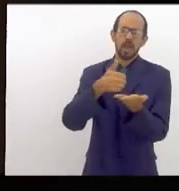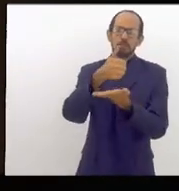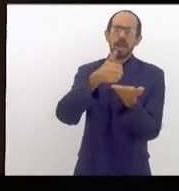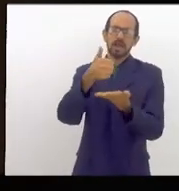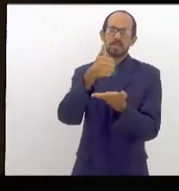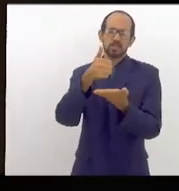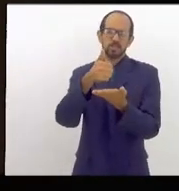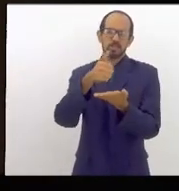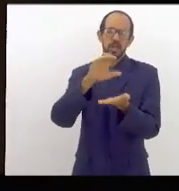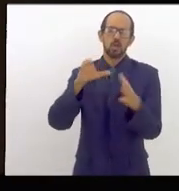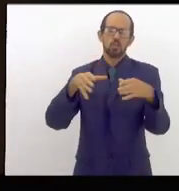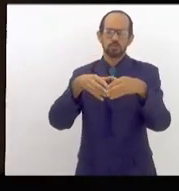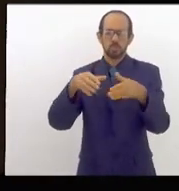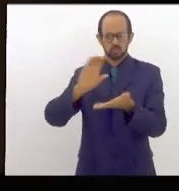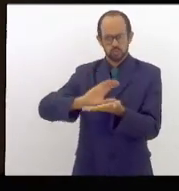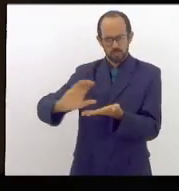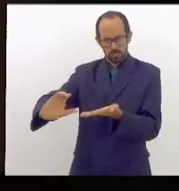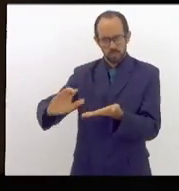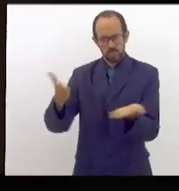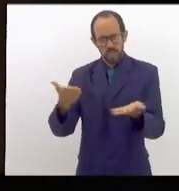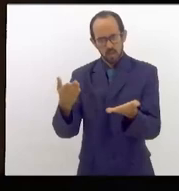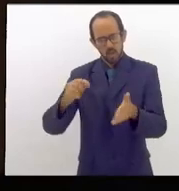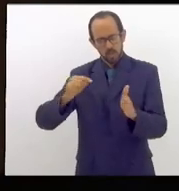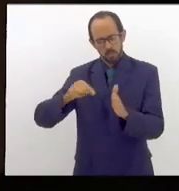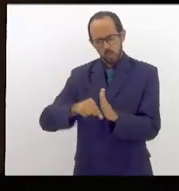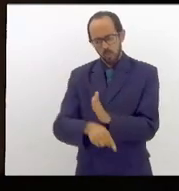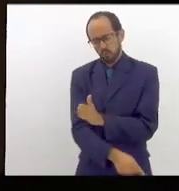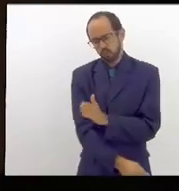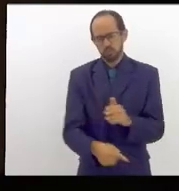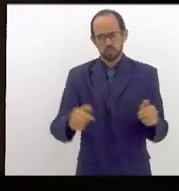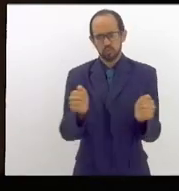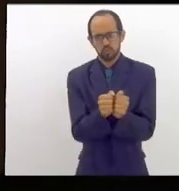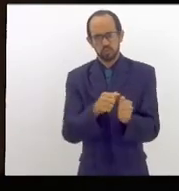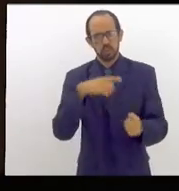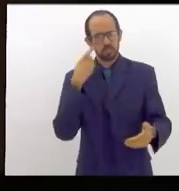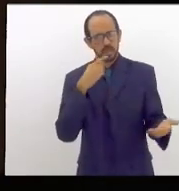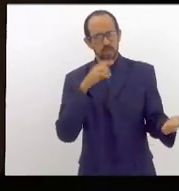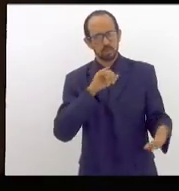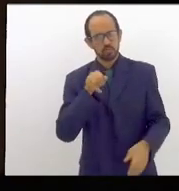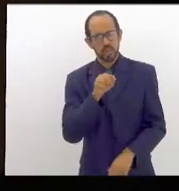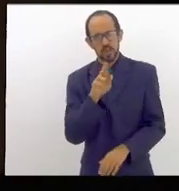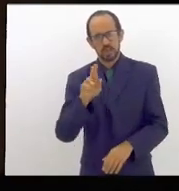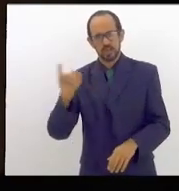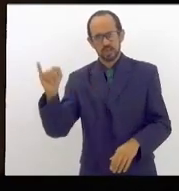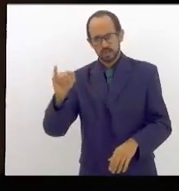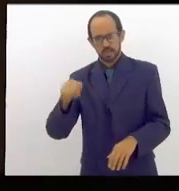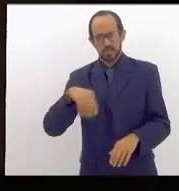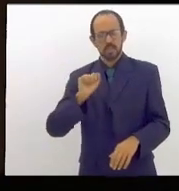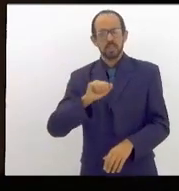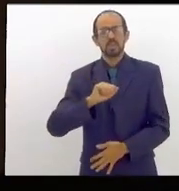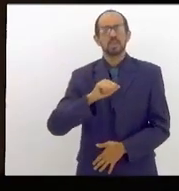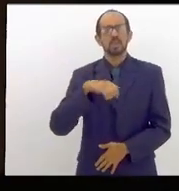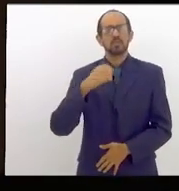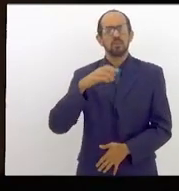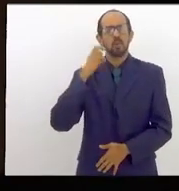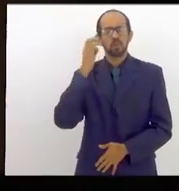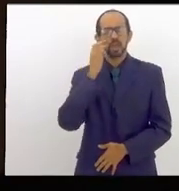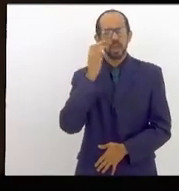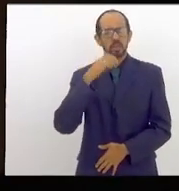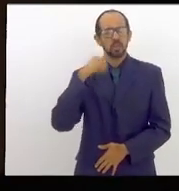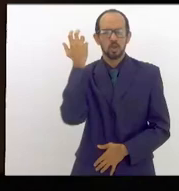nós discutimos agora com mais profundidade com os deputados Jari Deputado valdec Deputado Eliomar também